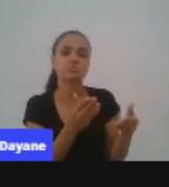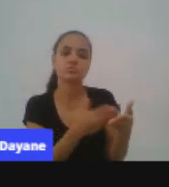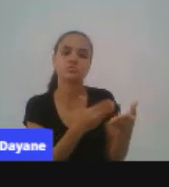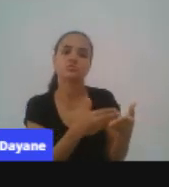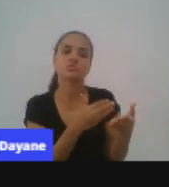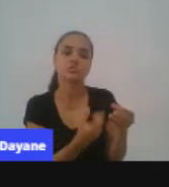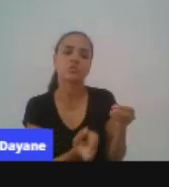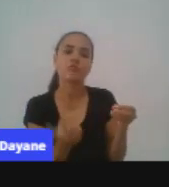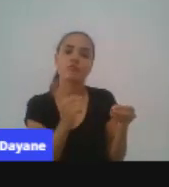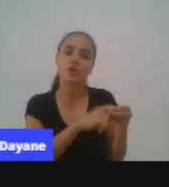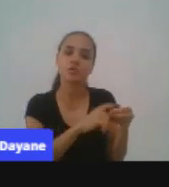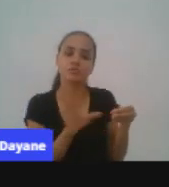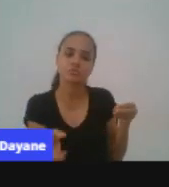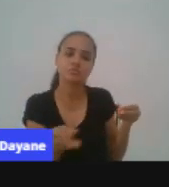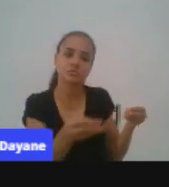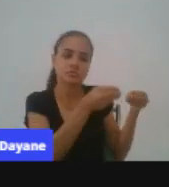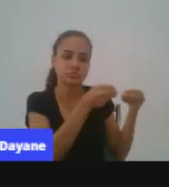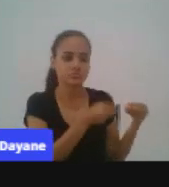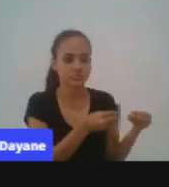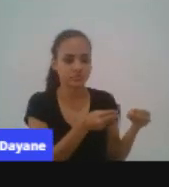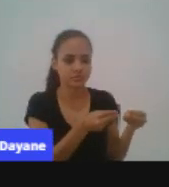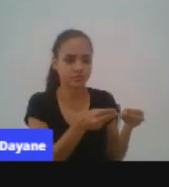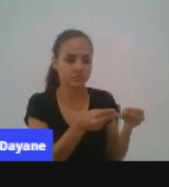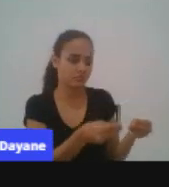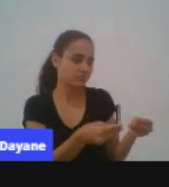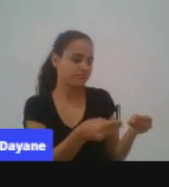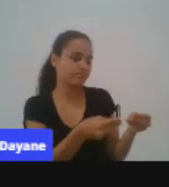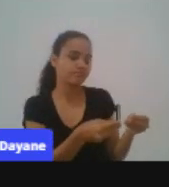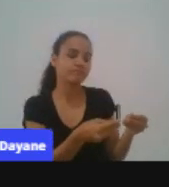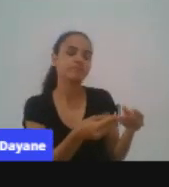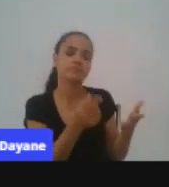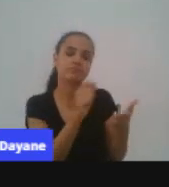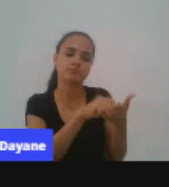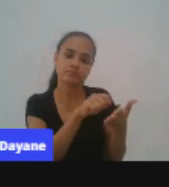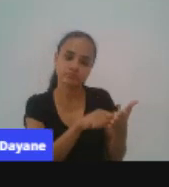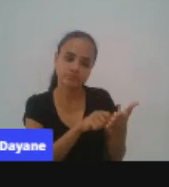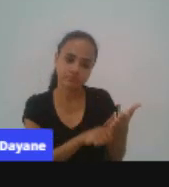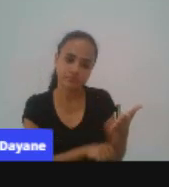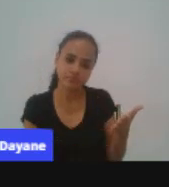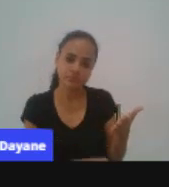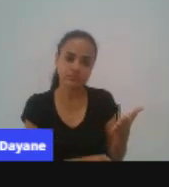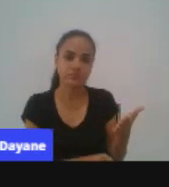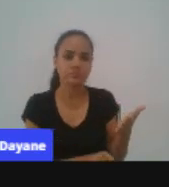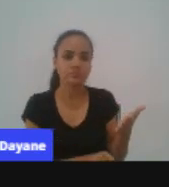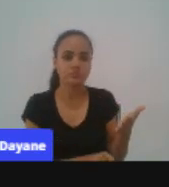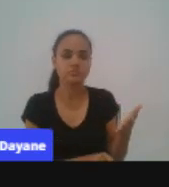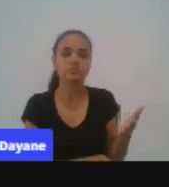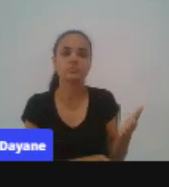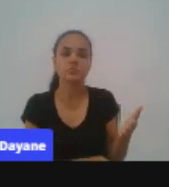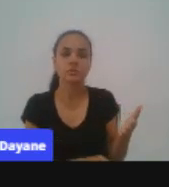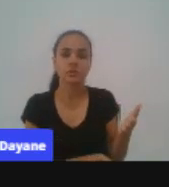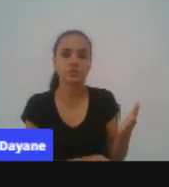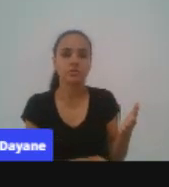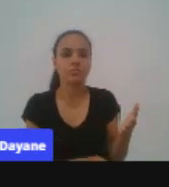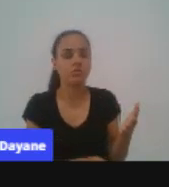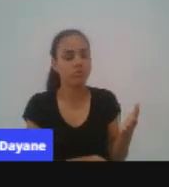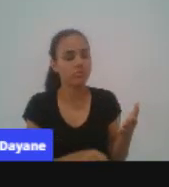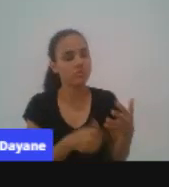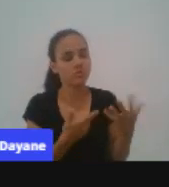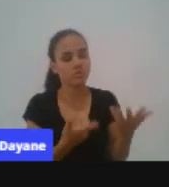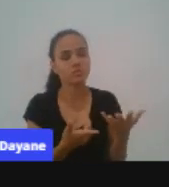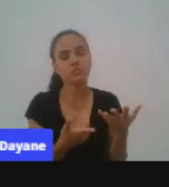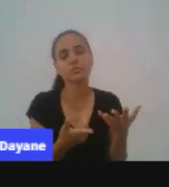fazer a correção e essa a tabulação. Então, você vai ter, quando você receber o caderno, você vai receber também